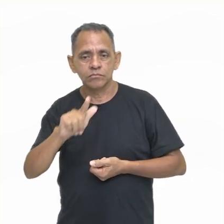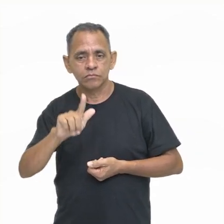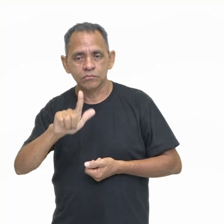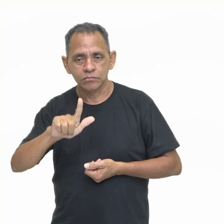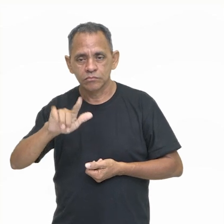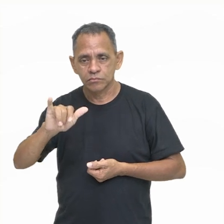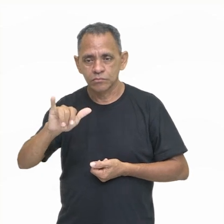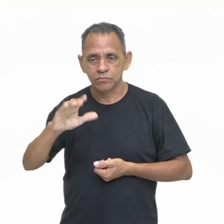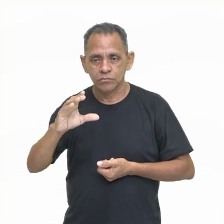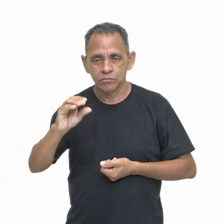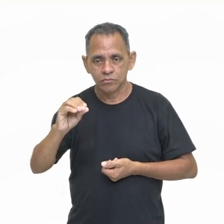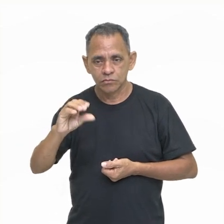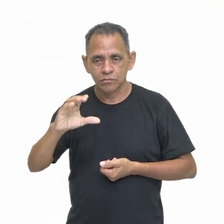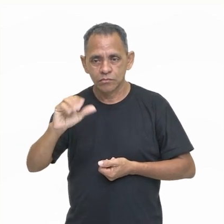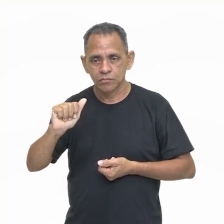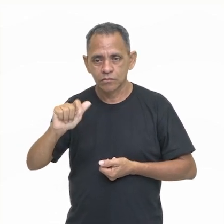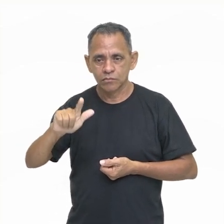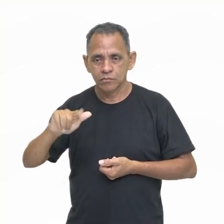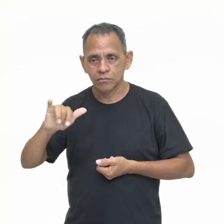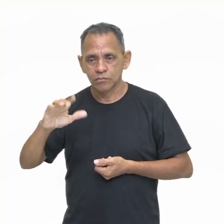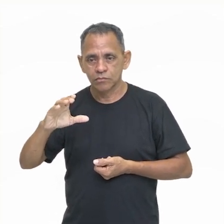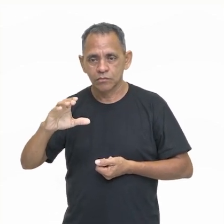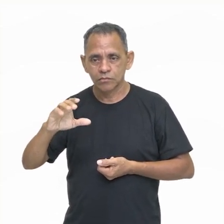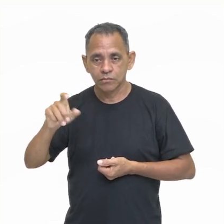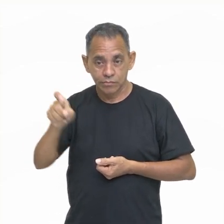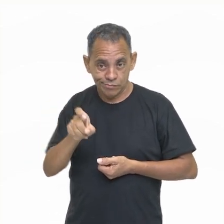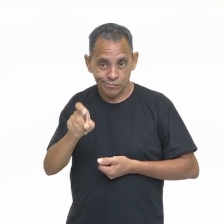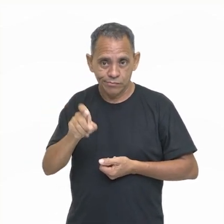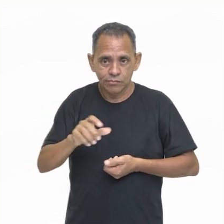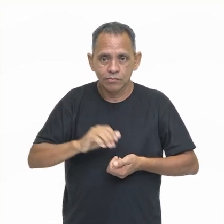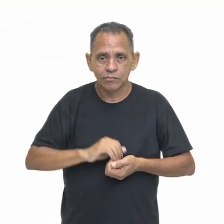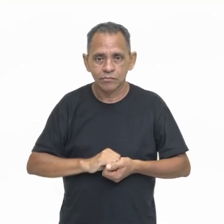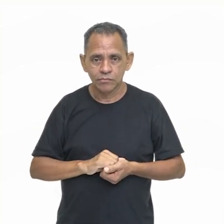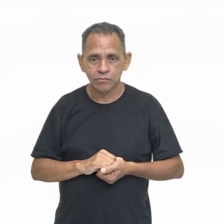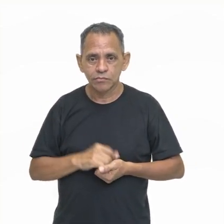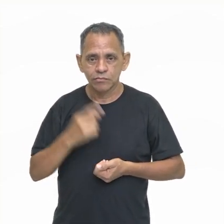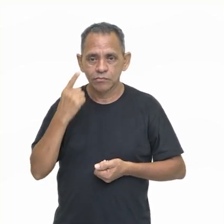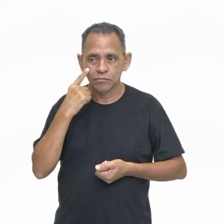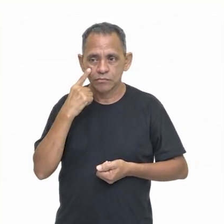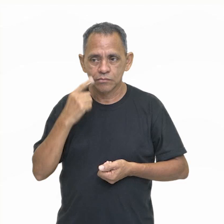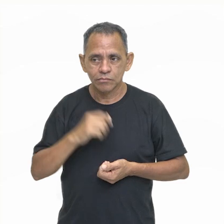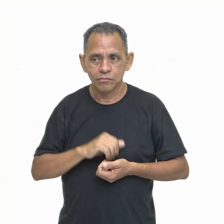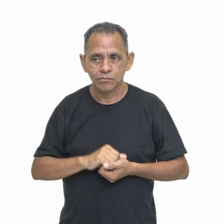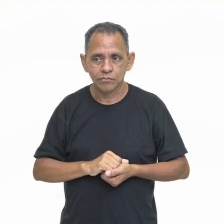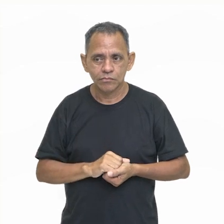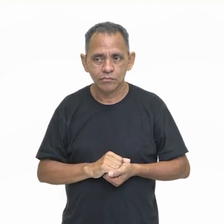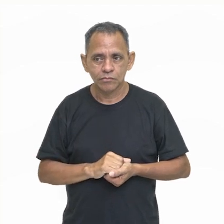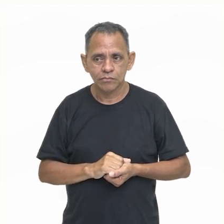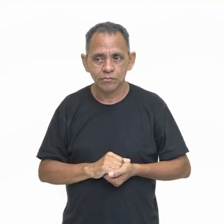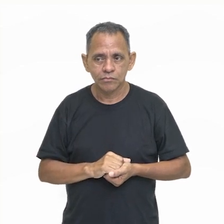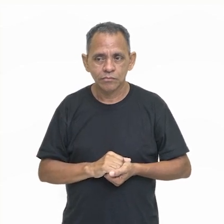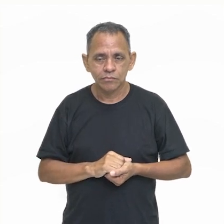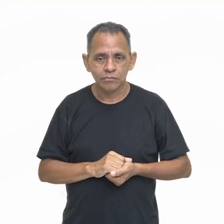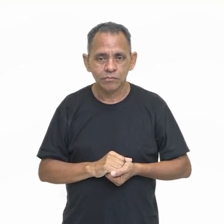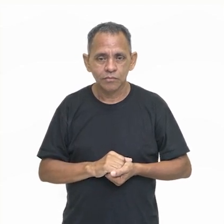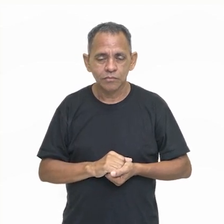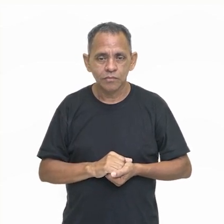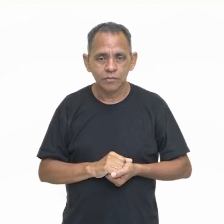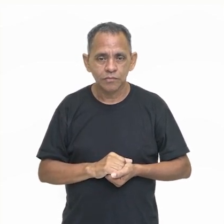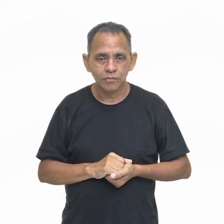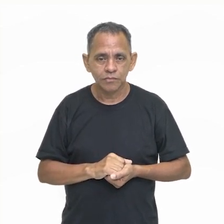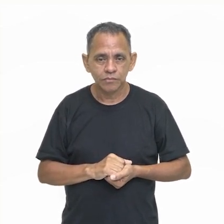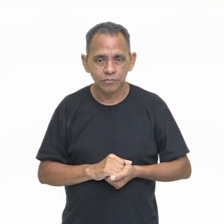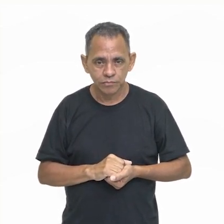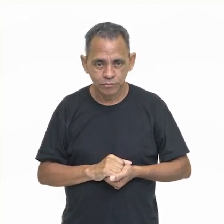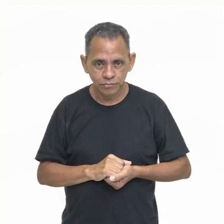Glicocálix. Vocês podem observar dessa maneira também a escrita, tá? E o que é esse glicocálix? É